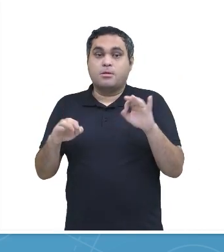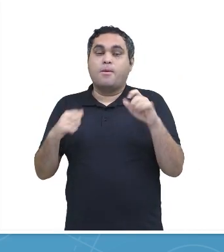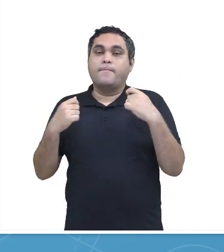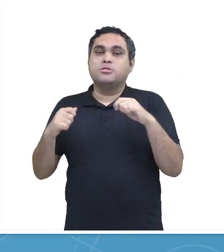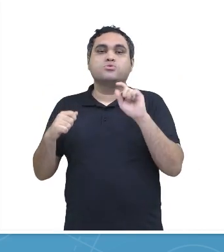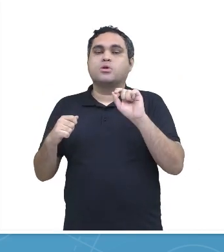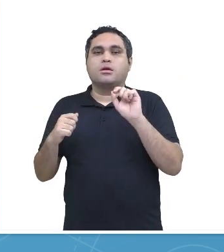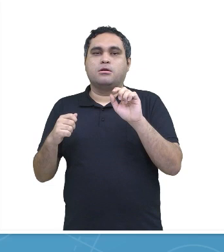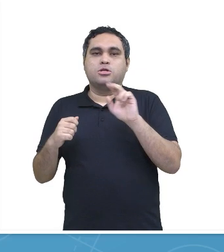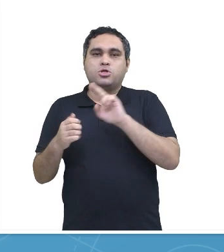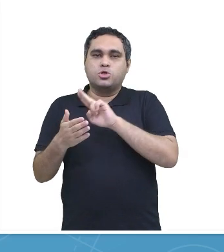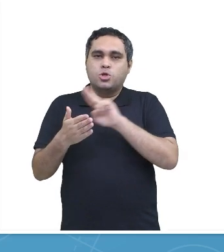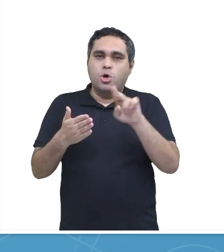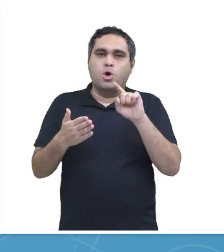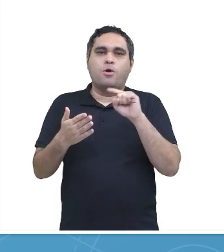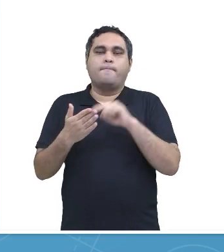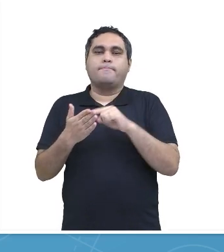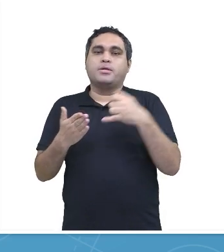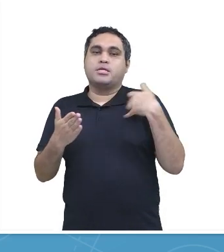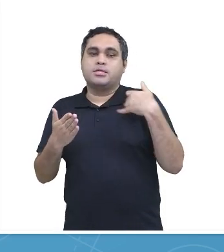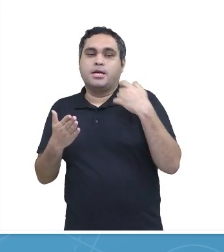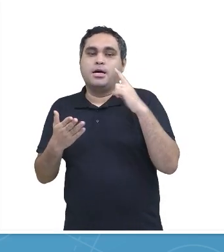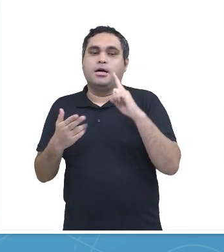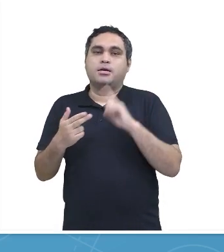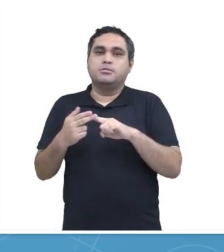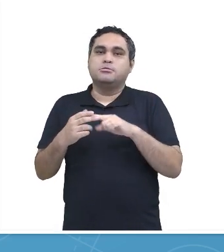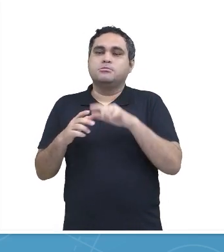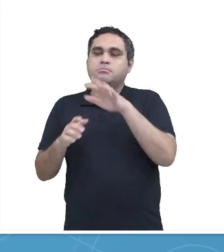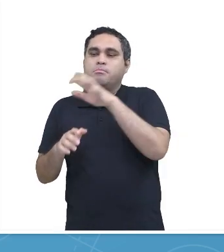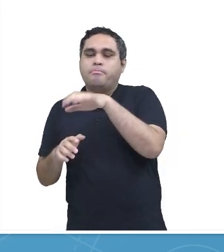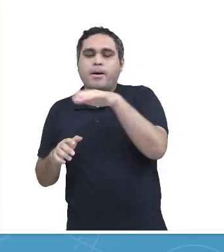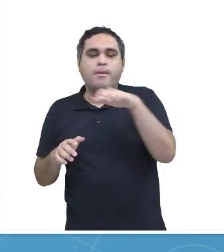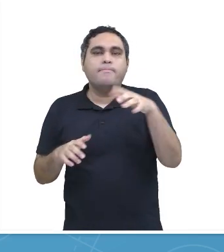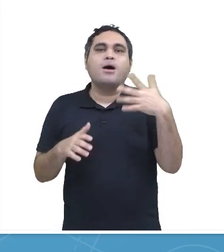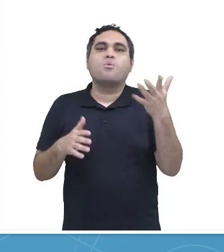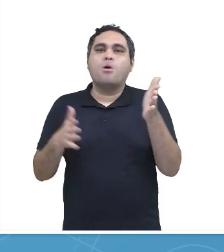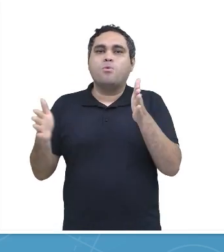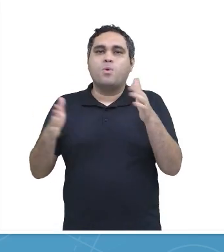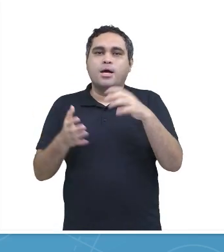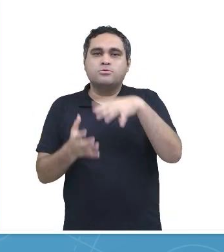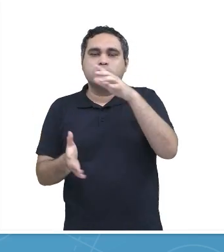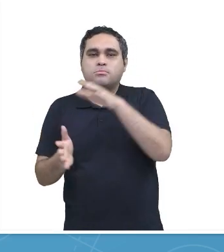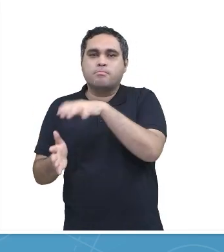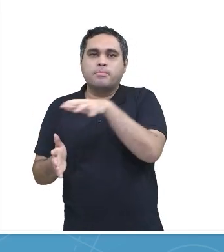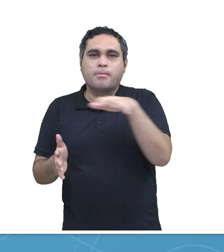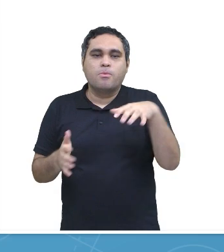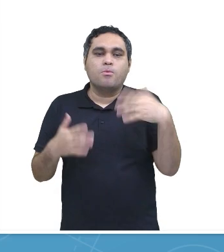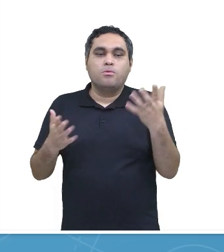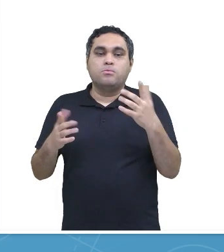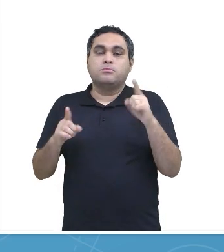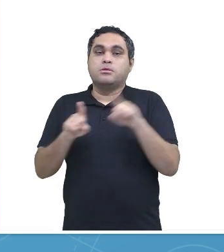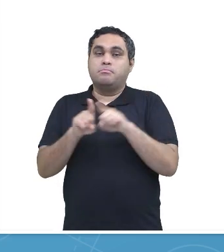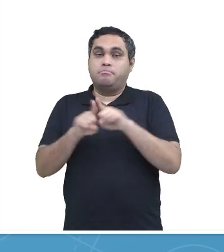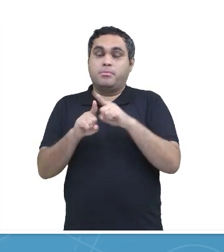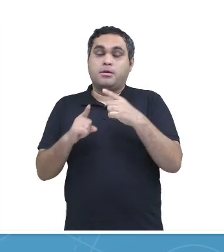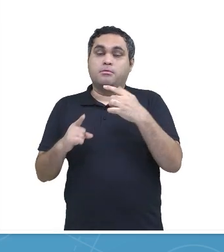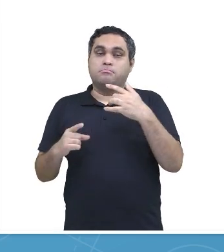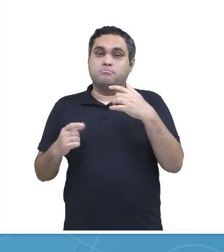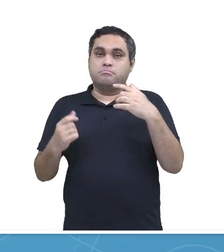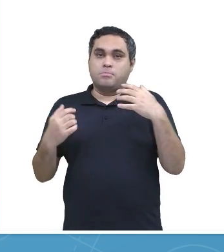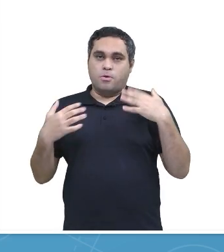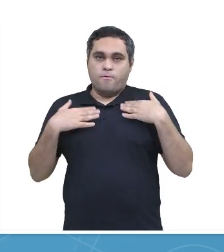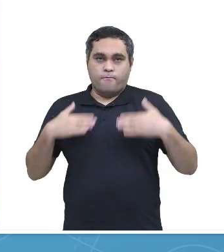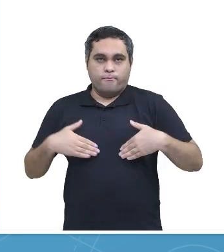idade, classificação em relação à etapa que a pessoa se encontra, características físicas e de saúde. Usem